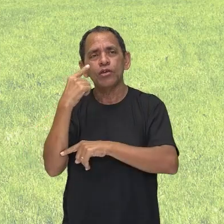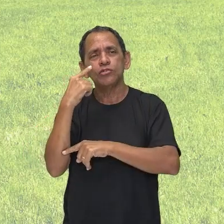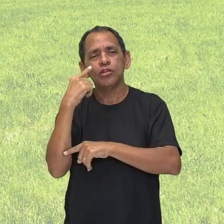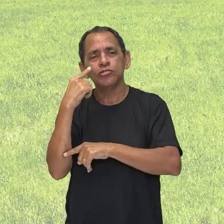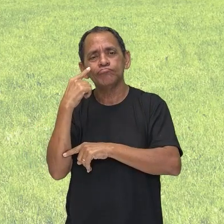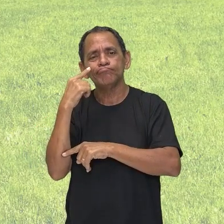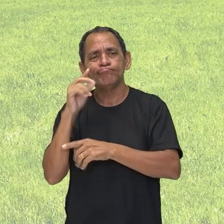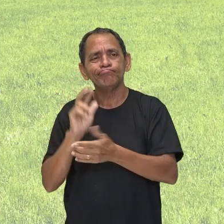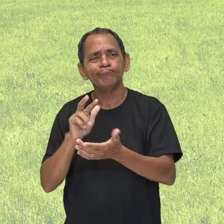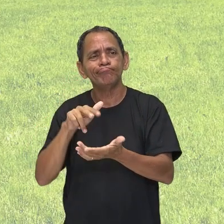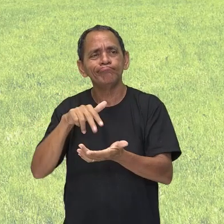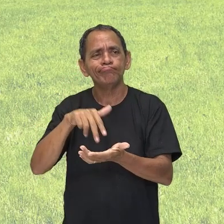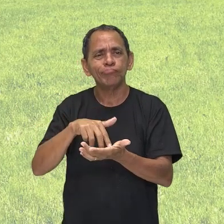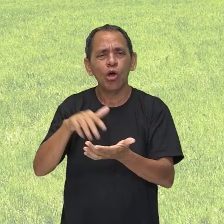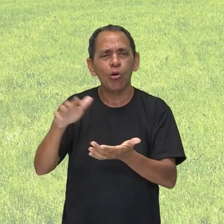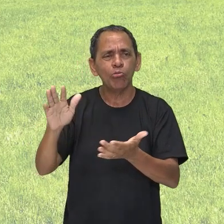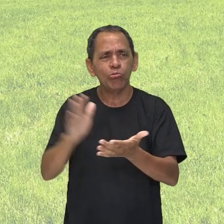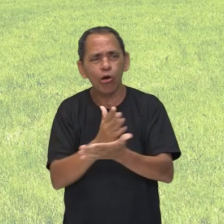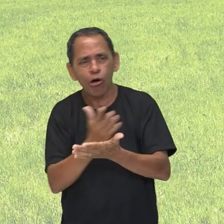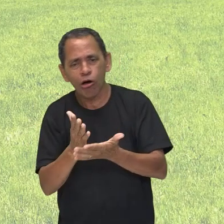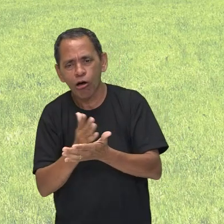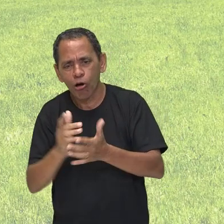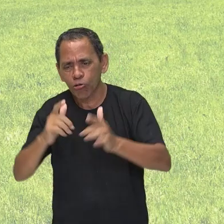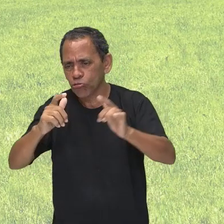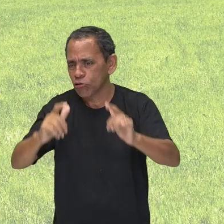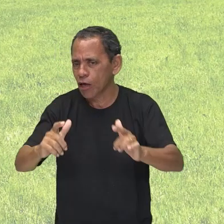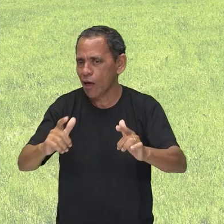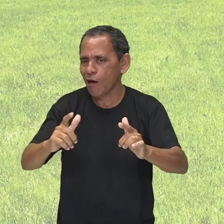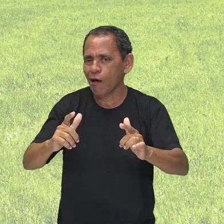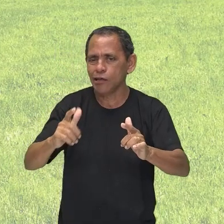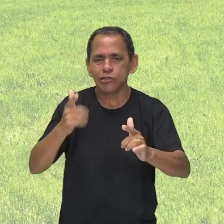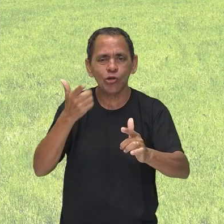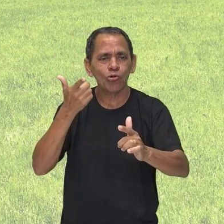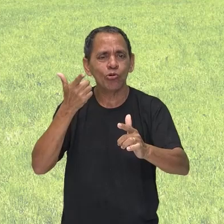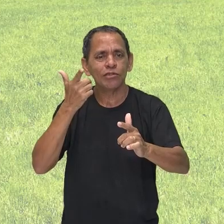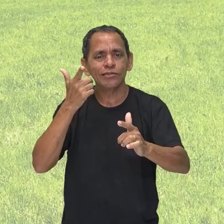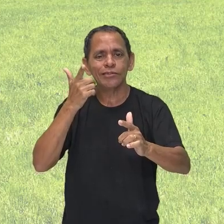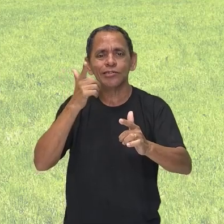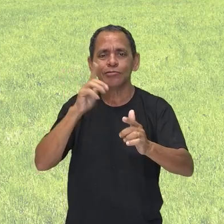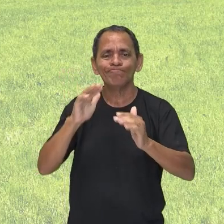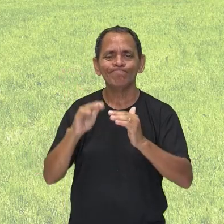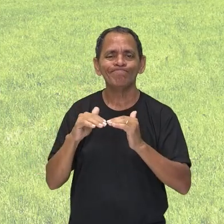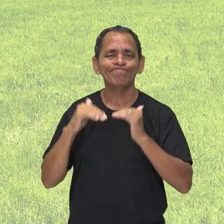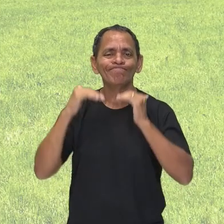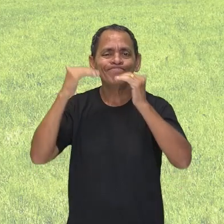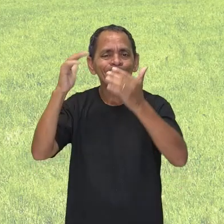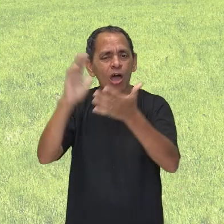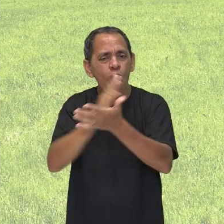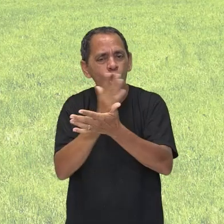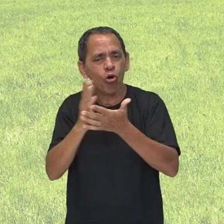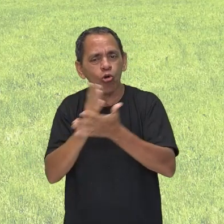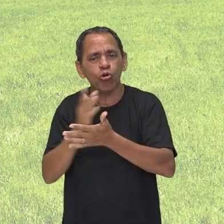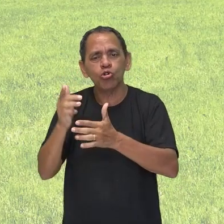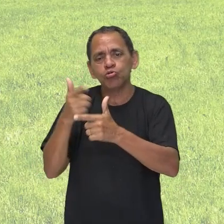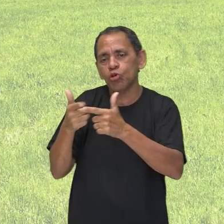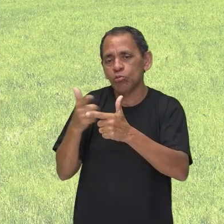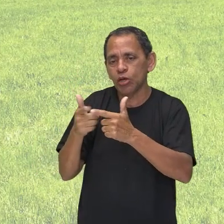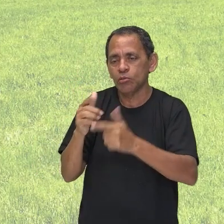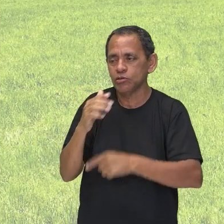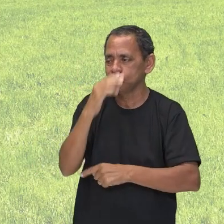conseguimos superar determinadas situações. E aqui mesmo sozinha, ela consegue ser